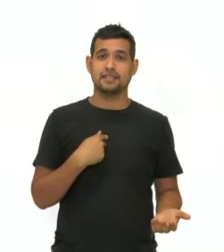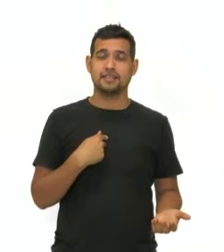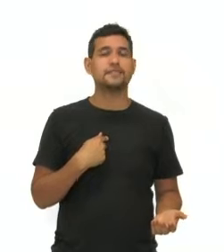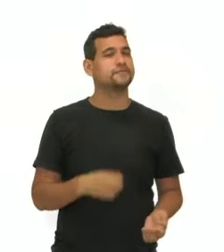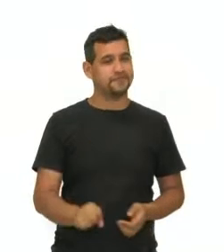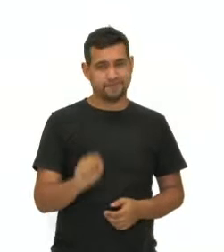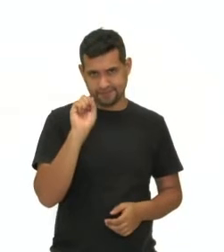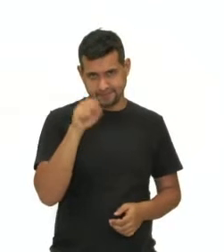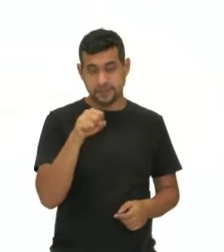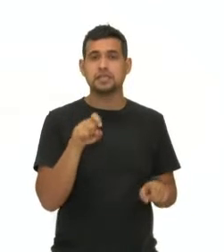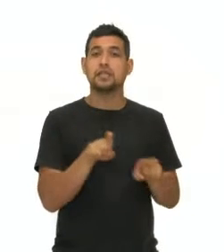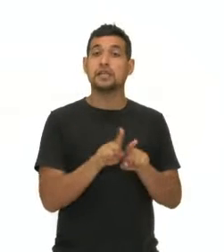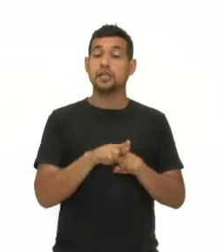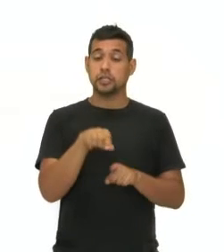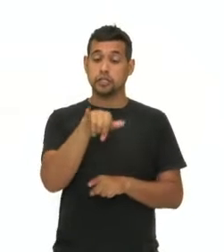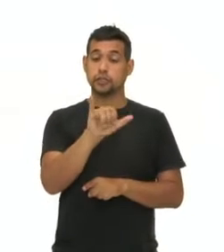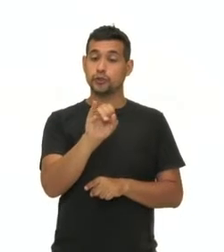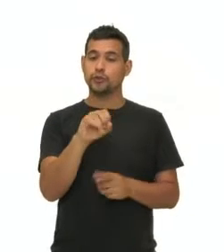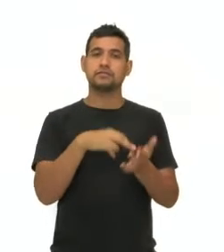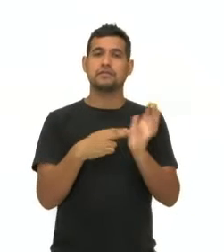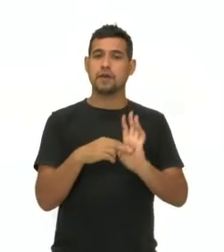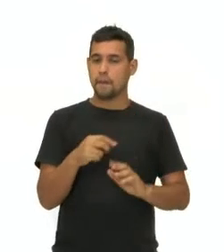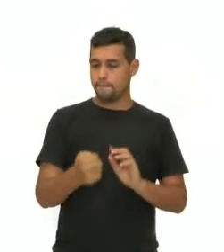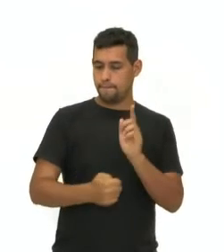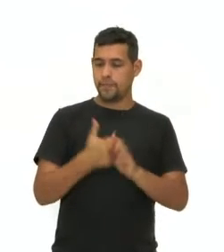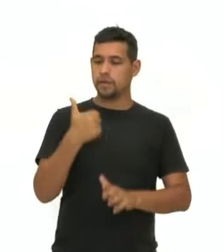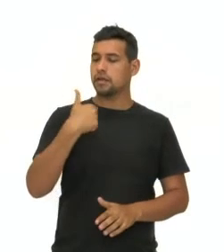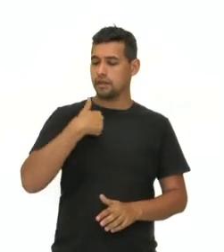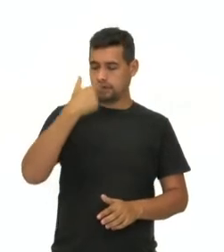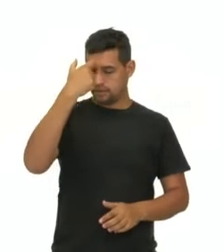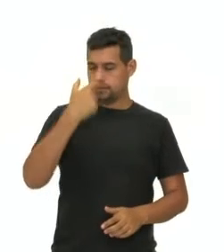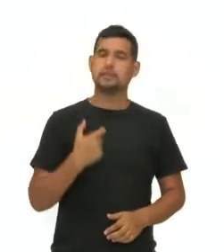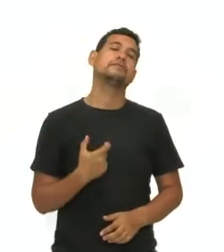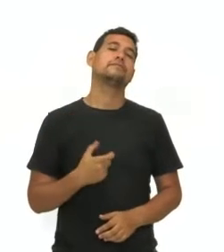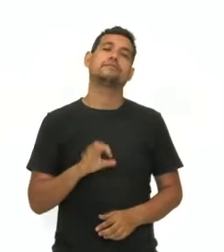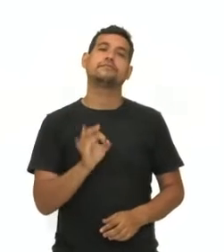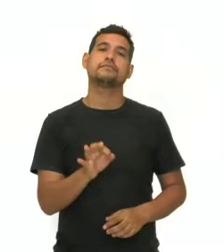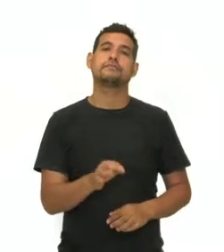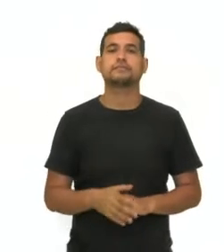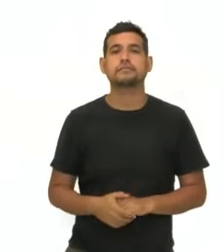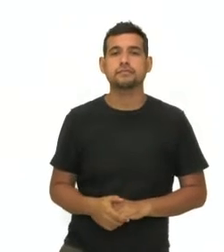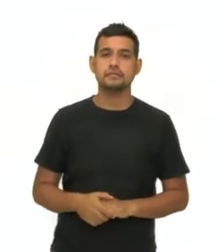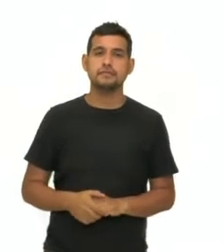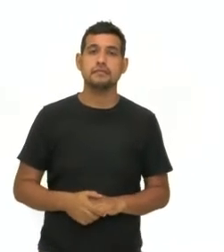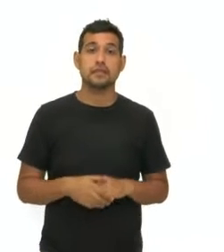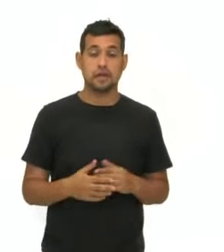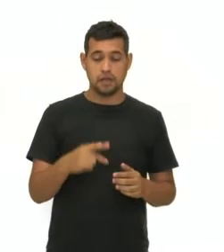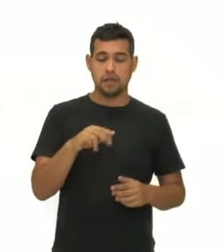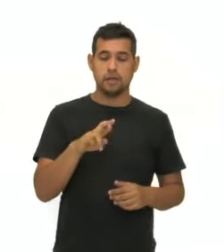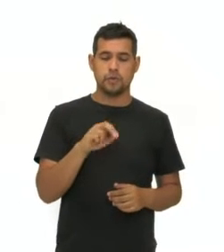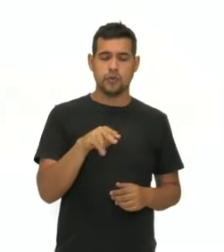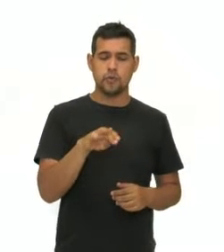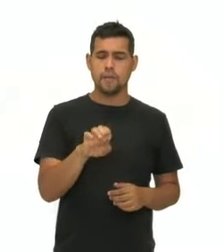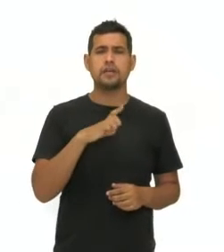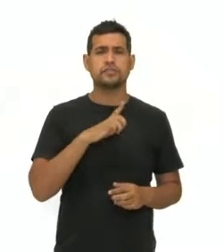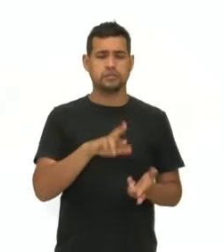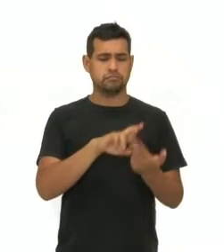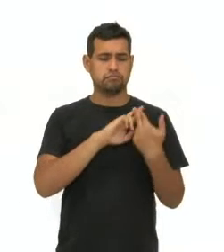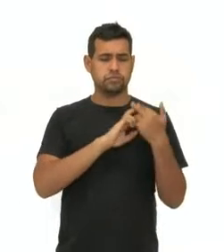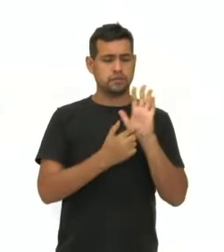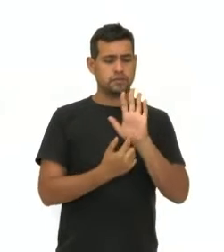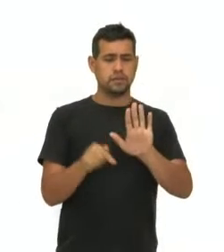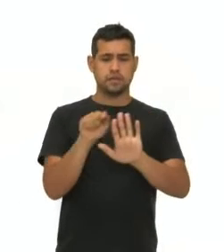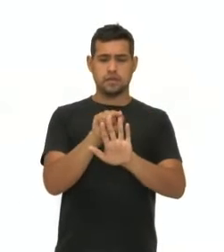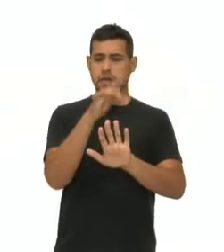isso aí Jô é a primeira pessoa do singular se ele tu ele pronome mesmo responsável por